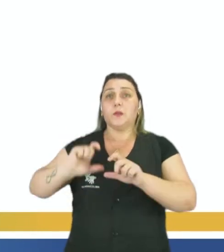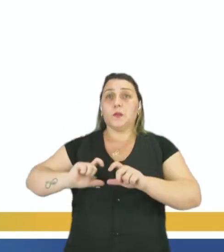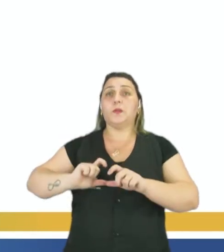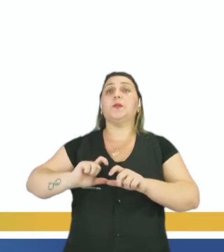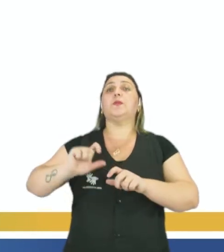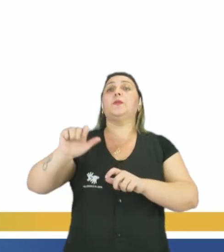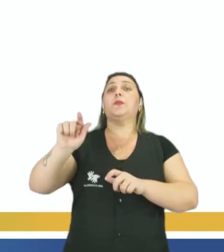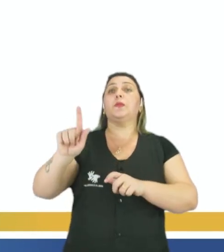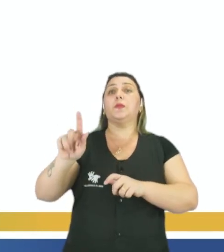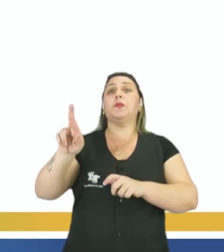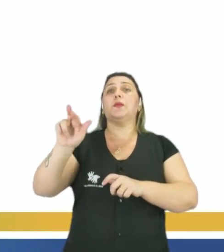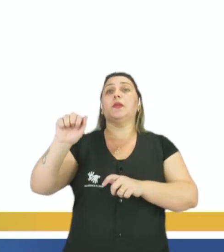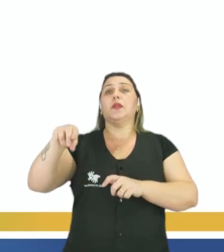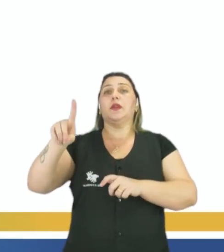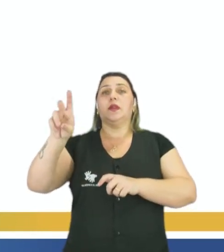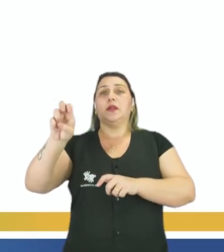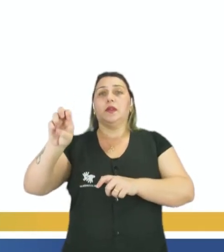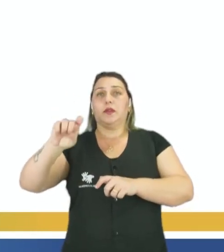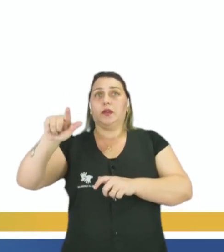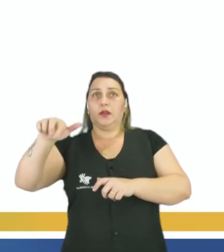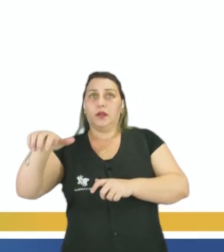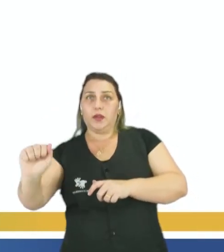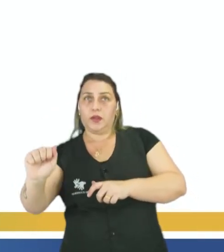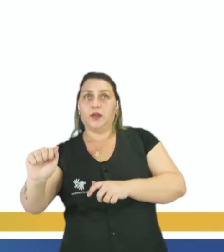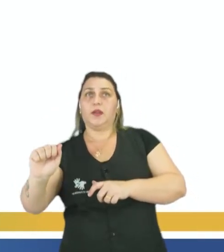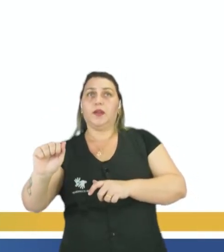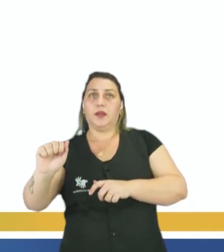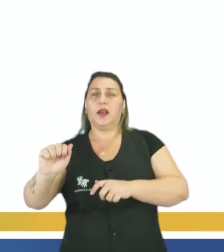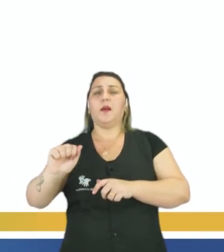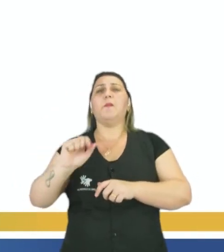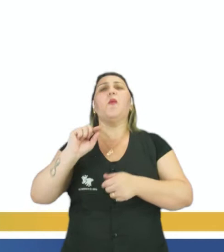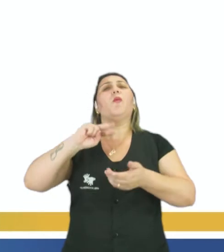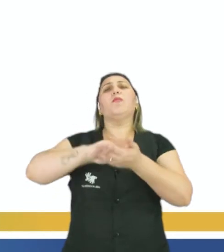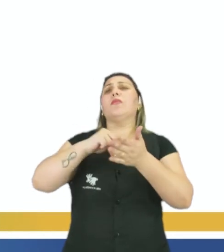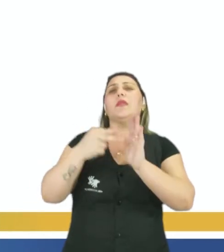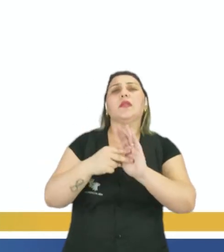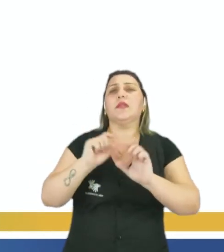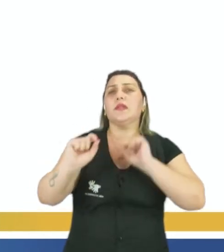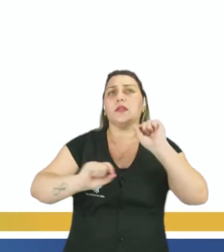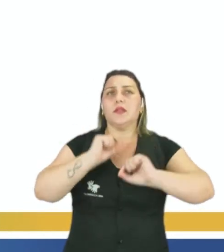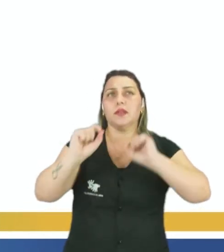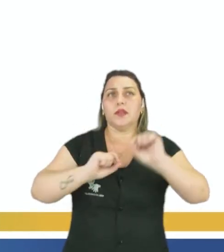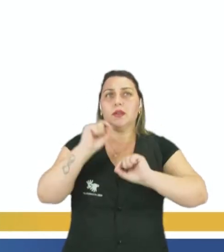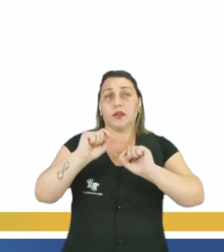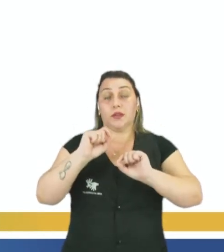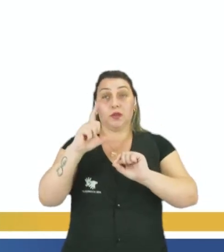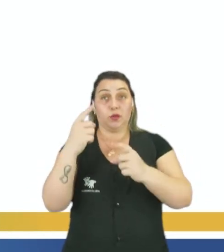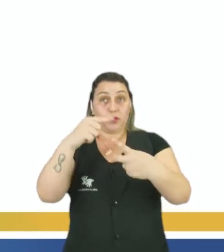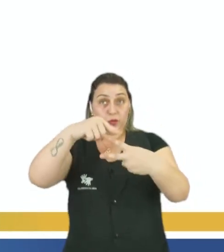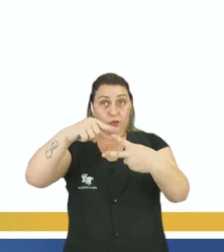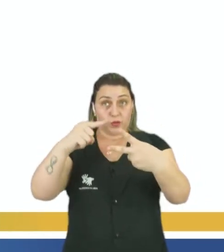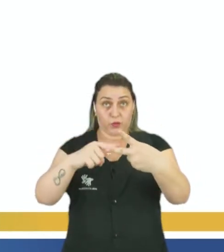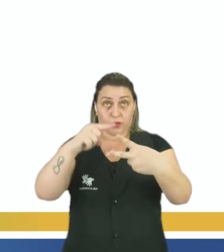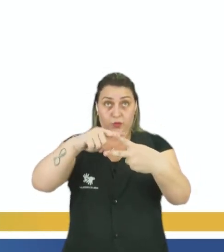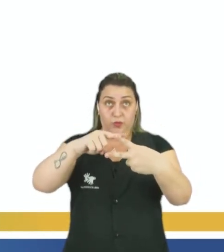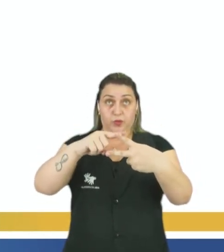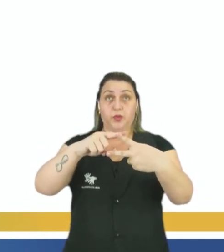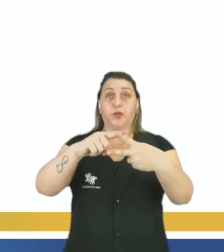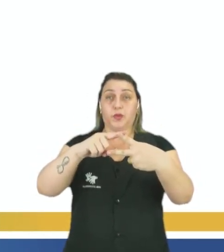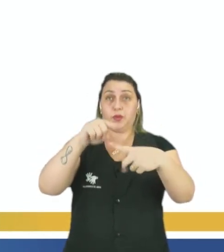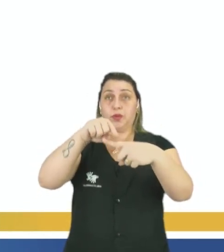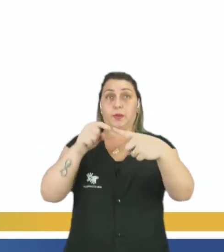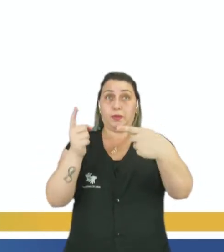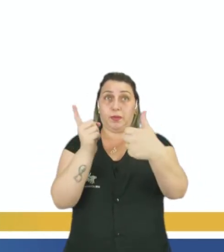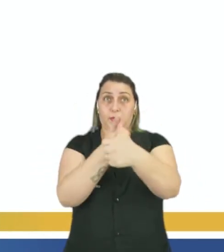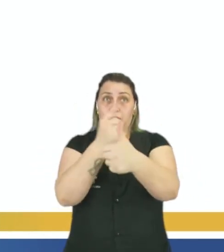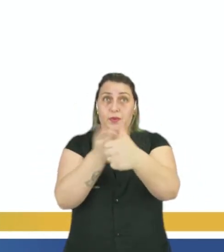aquilo que pode ser mensurável. E falando de mensuração, nós temos duas subdivisões. A